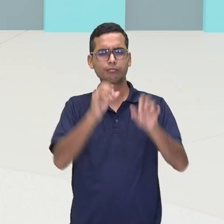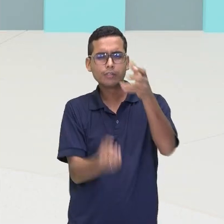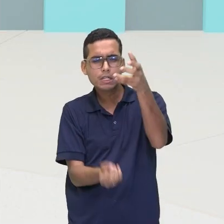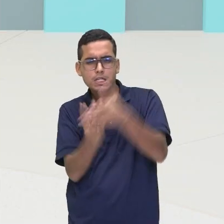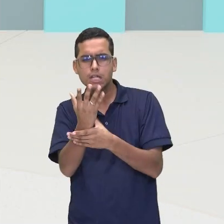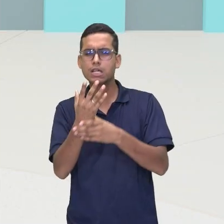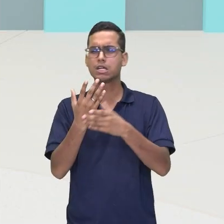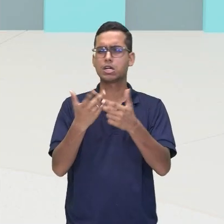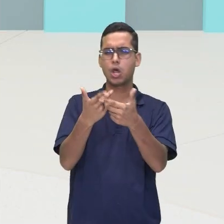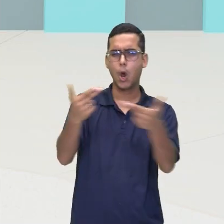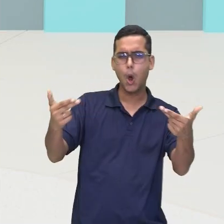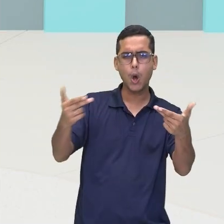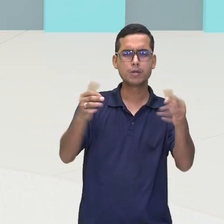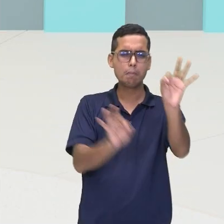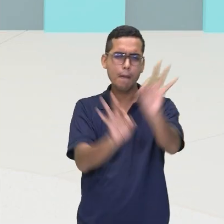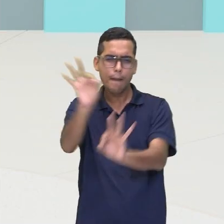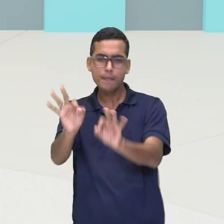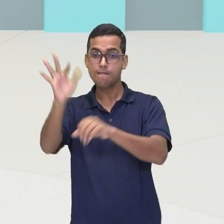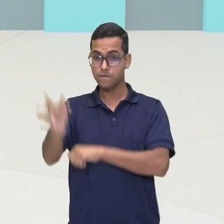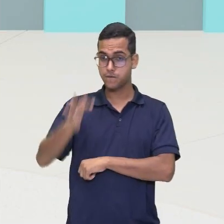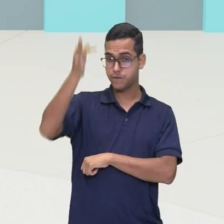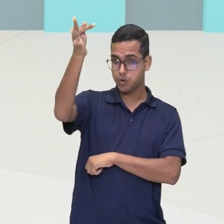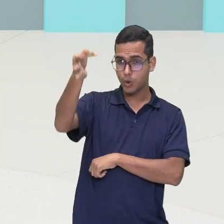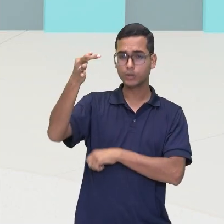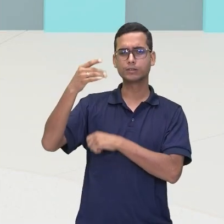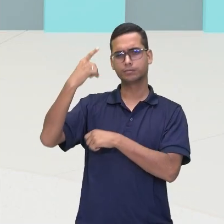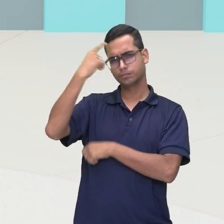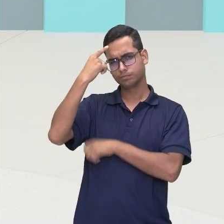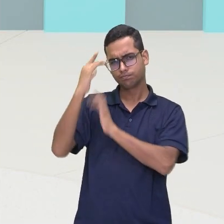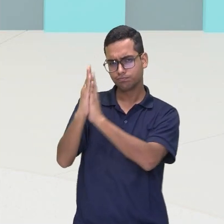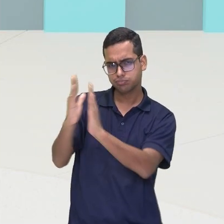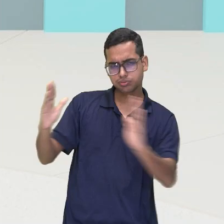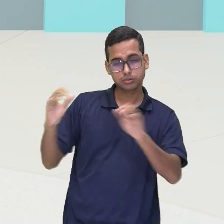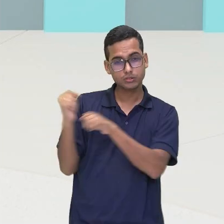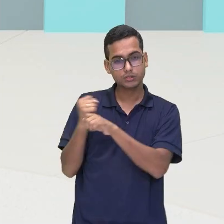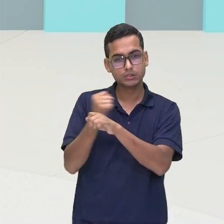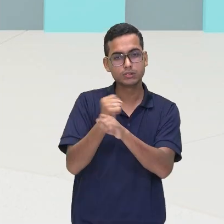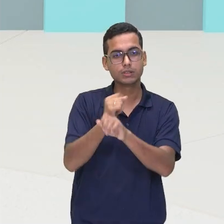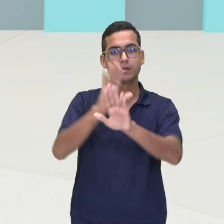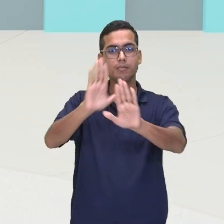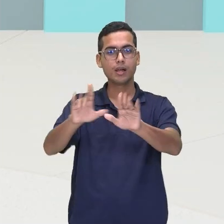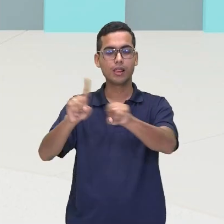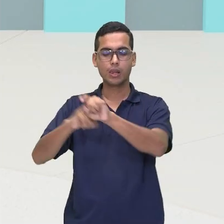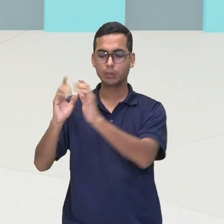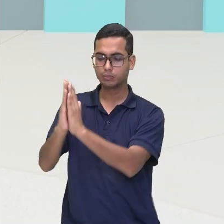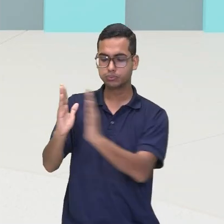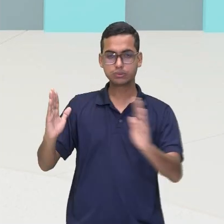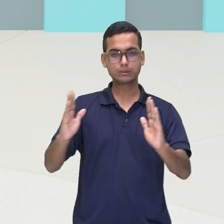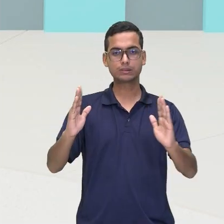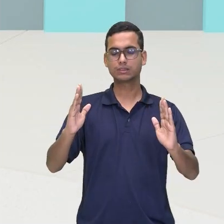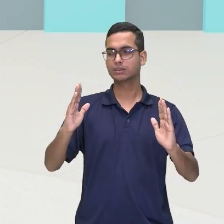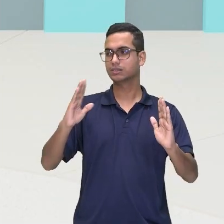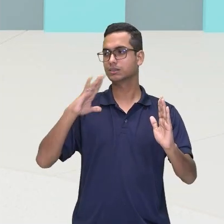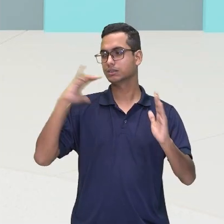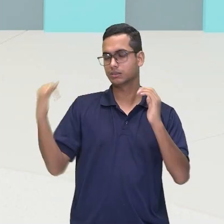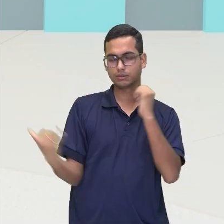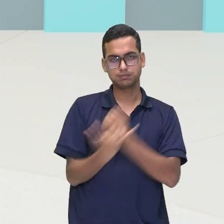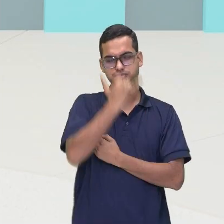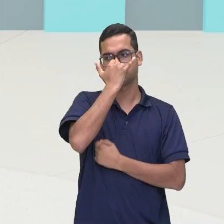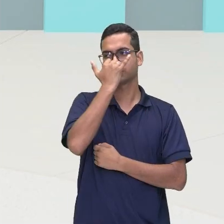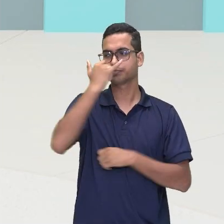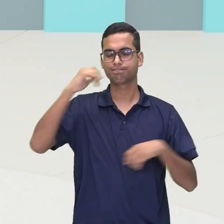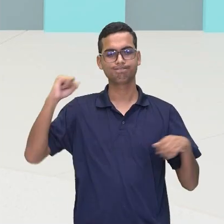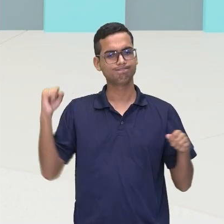longo prazo. E quantas vezes, não está nem na metade do caminho, você se frustra.